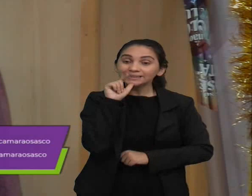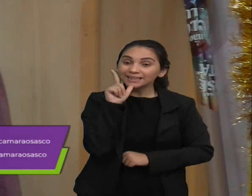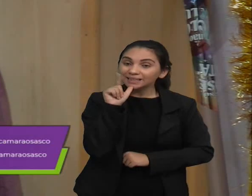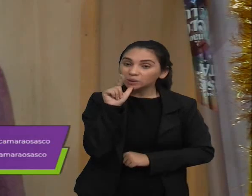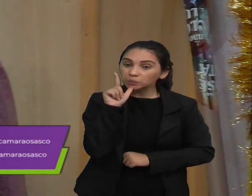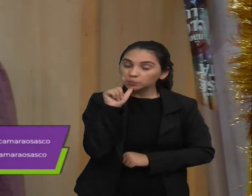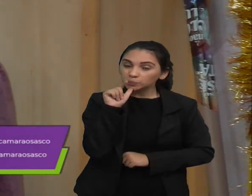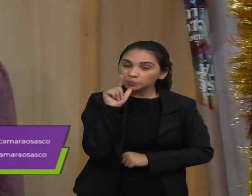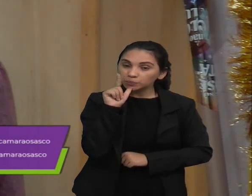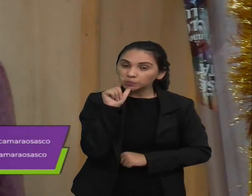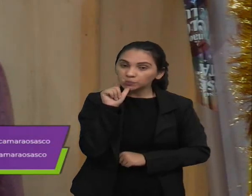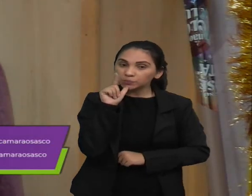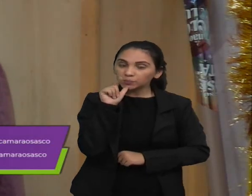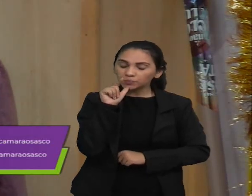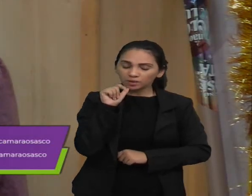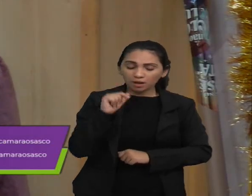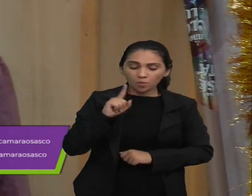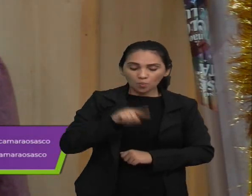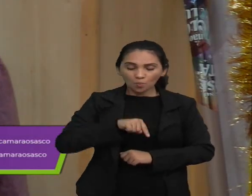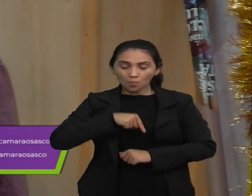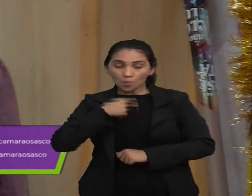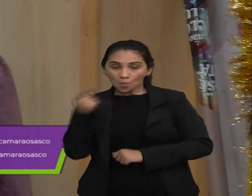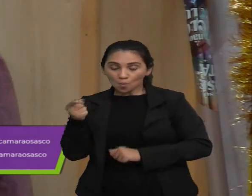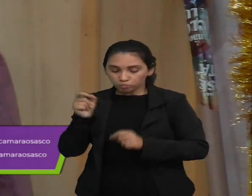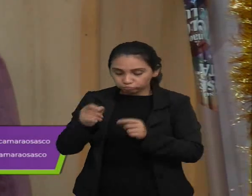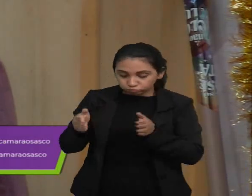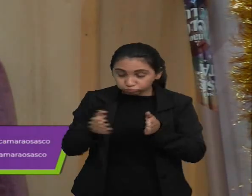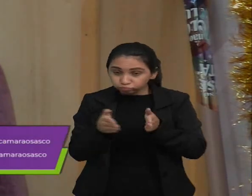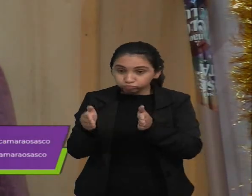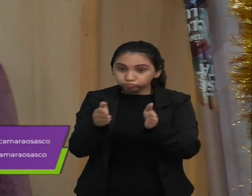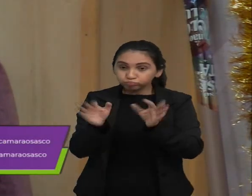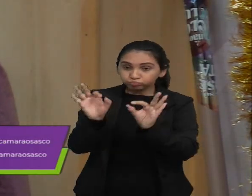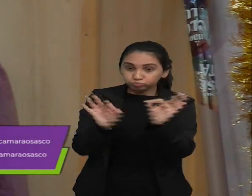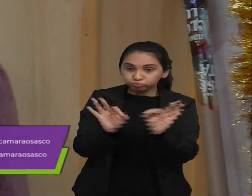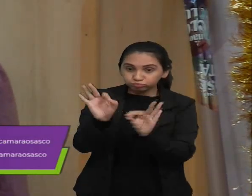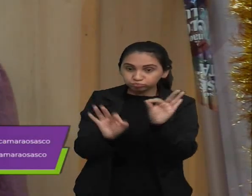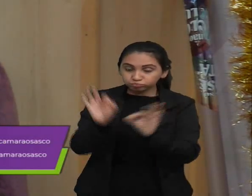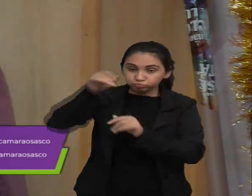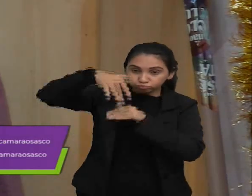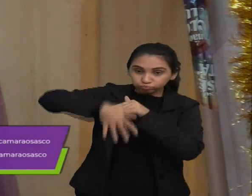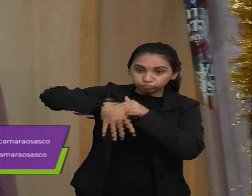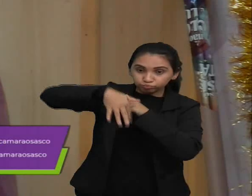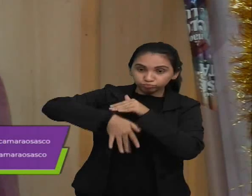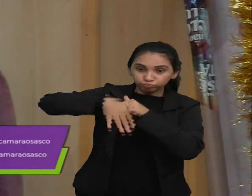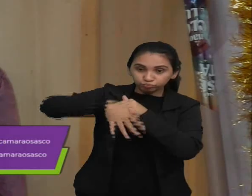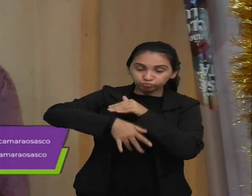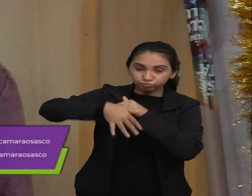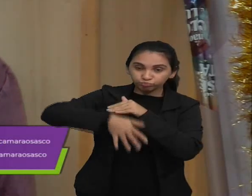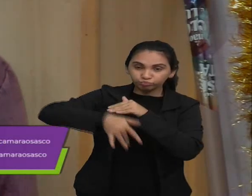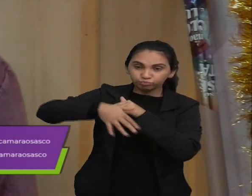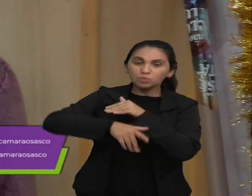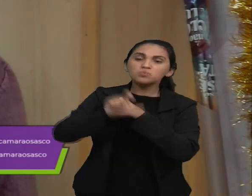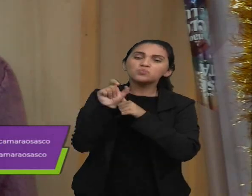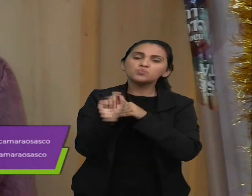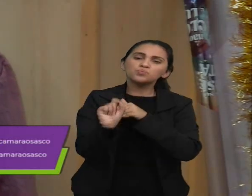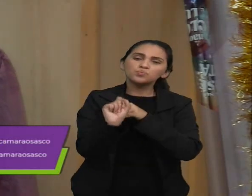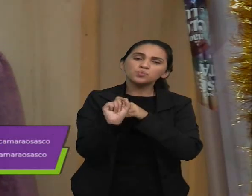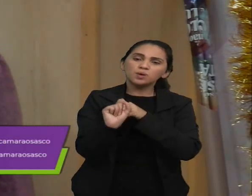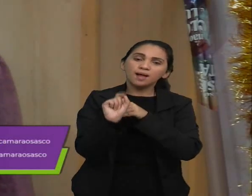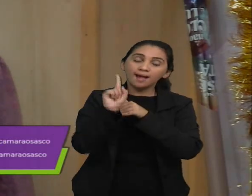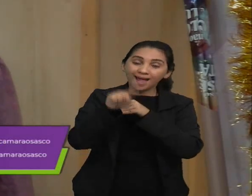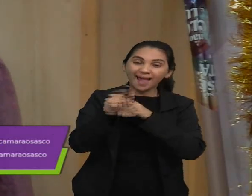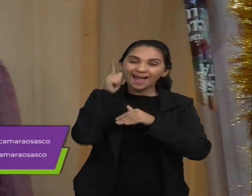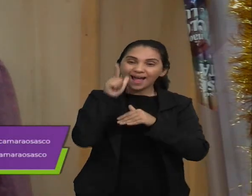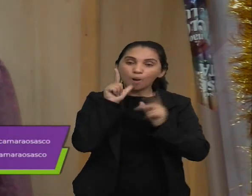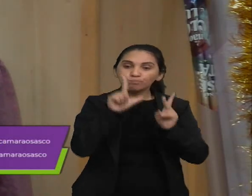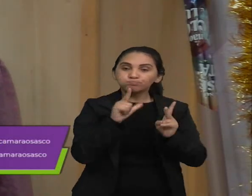para a mão de um monopólio privado, que tem como único objetivo o quê? Aumentar